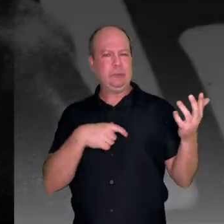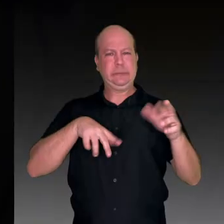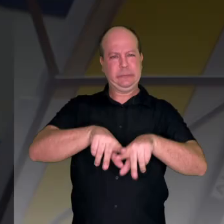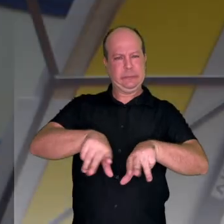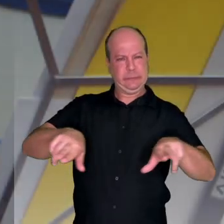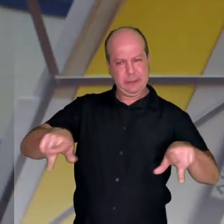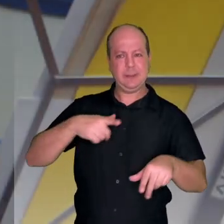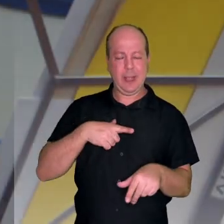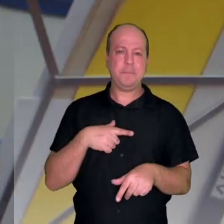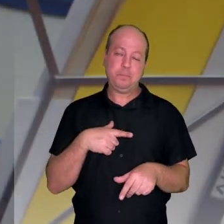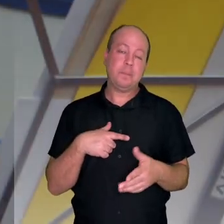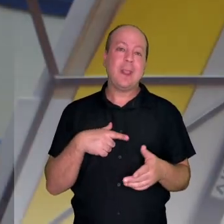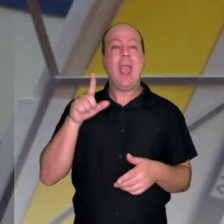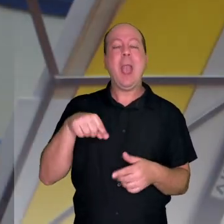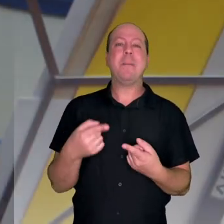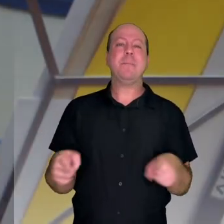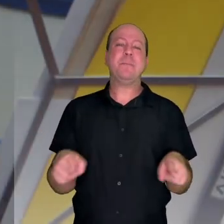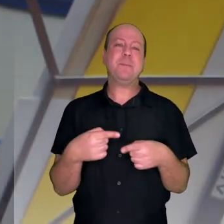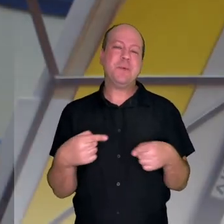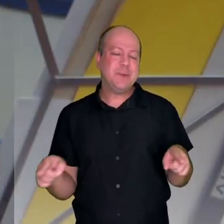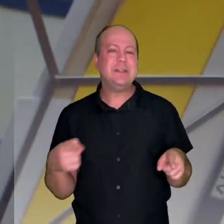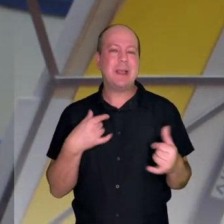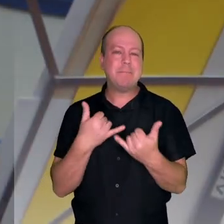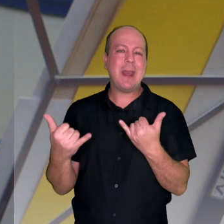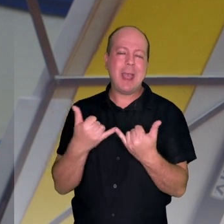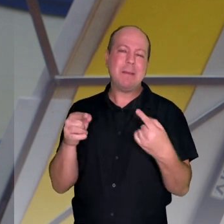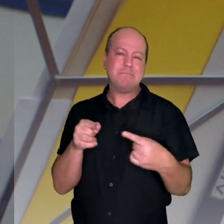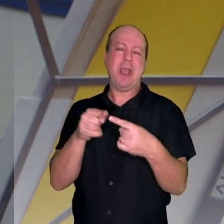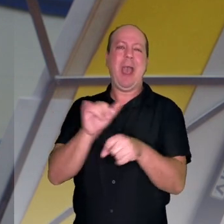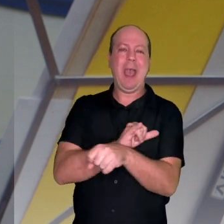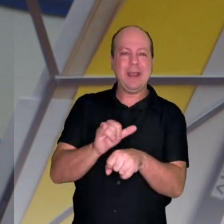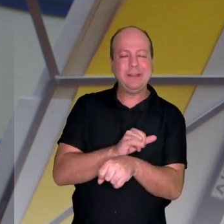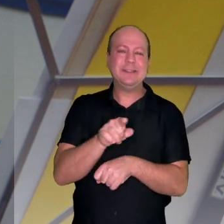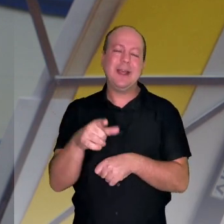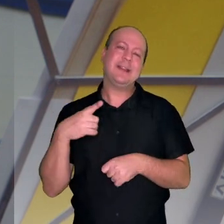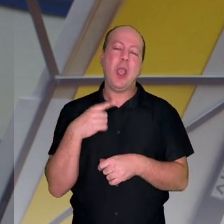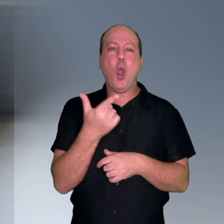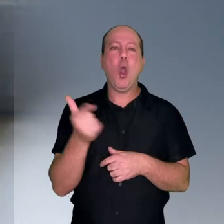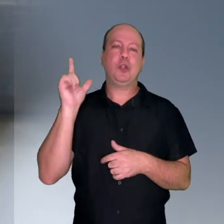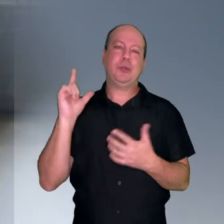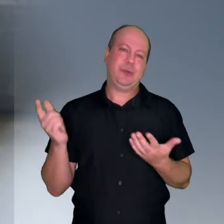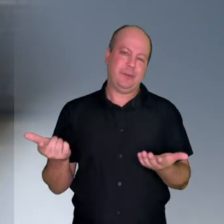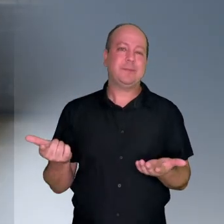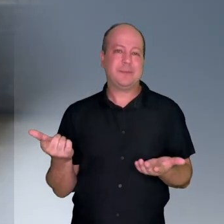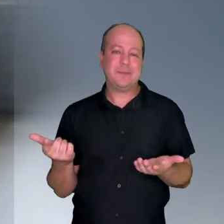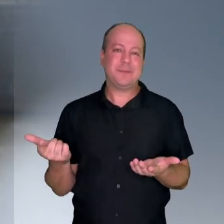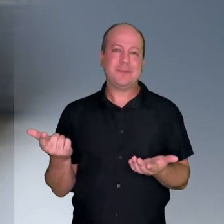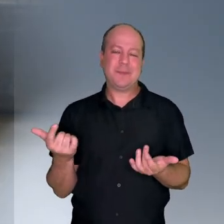de cordas, enfim, ele fez várias versões. Então é uma música que se presta muito a esse tipo de arranjo e você traz um